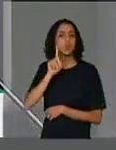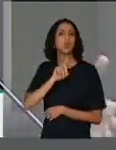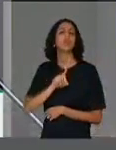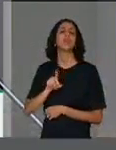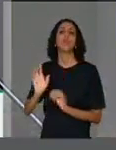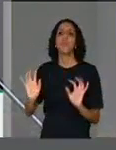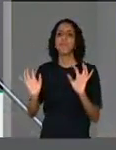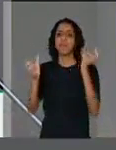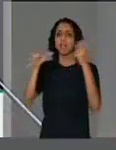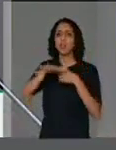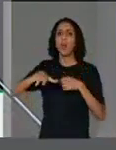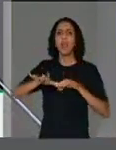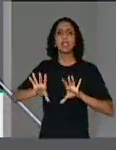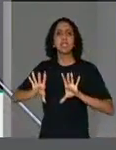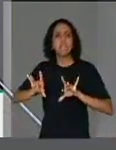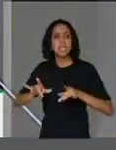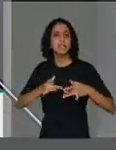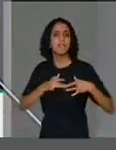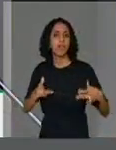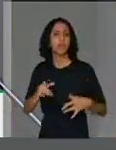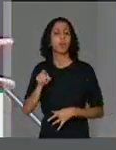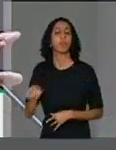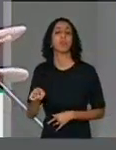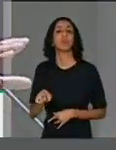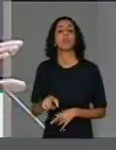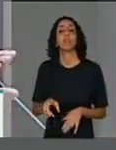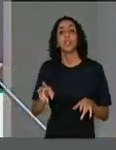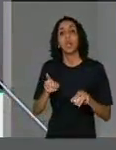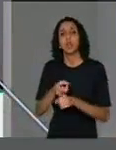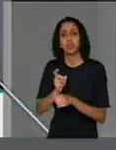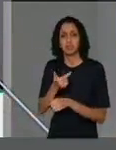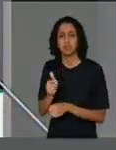evento científico e filantrópico